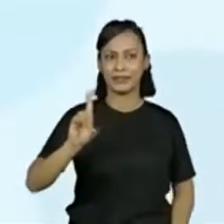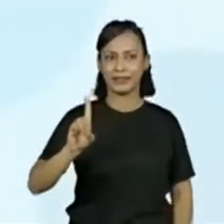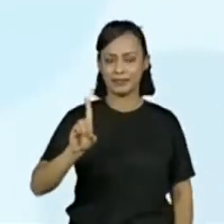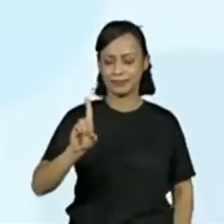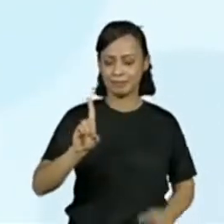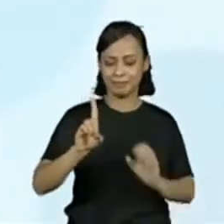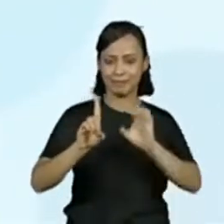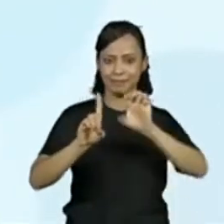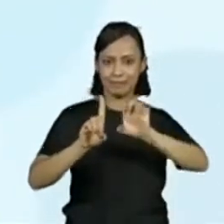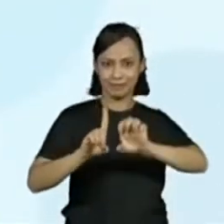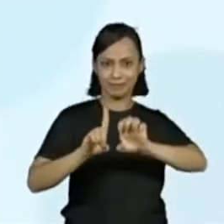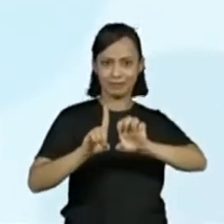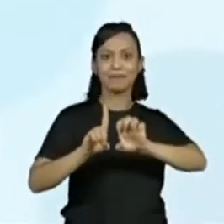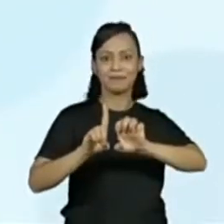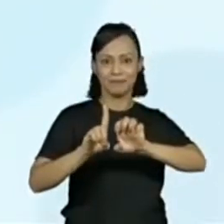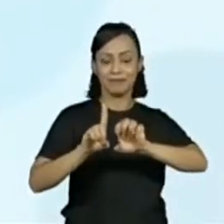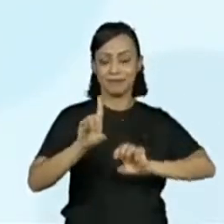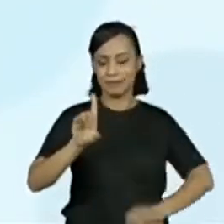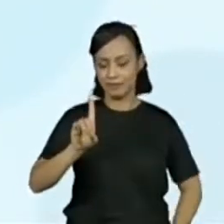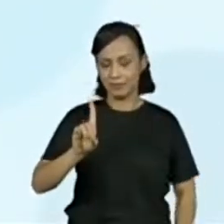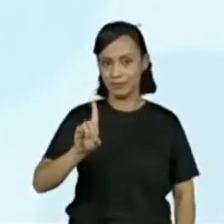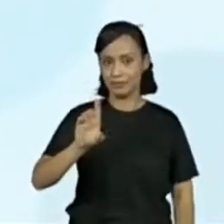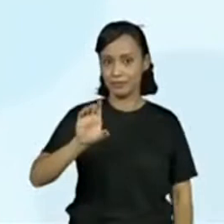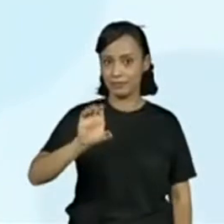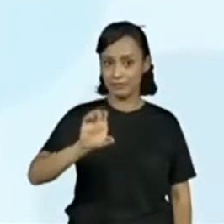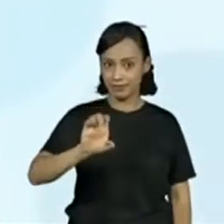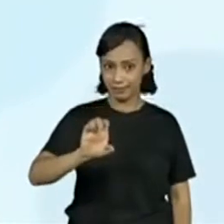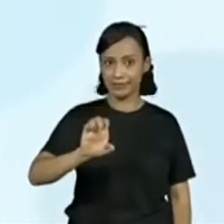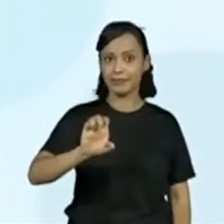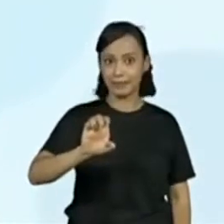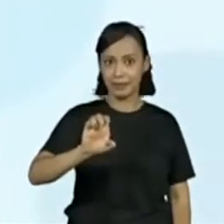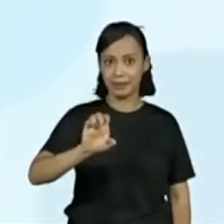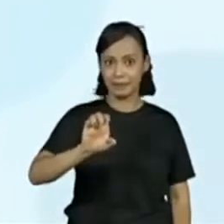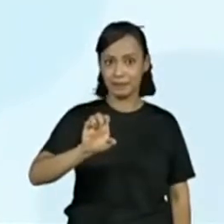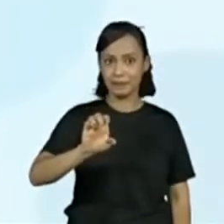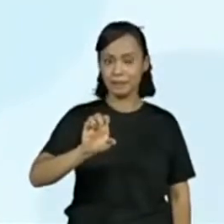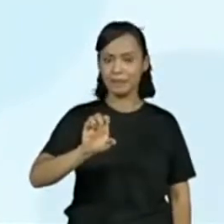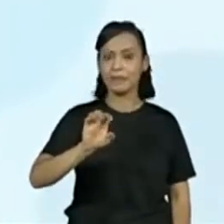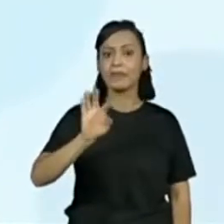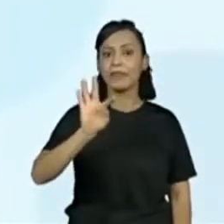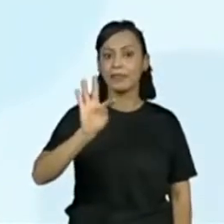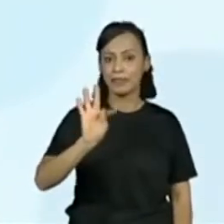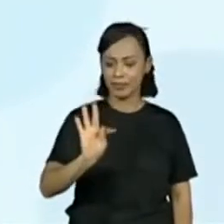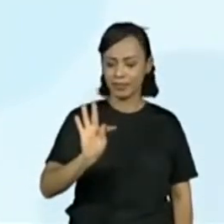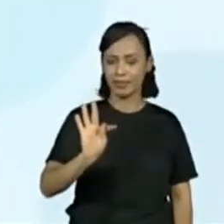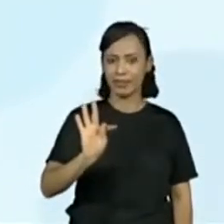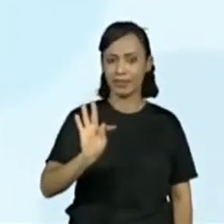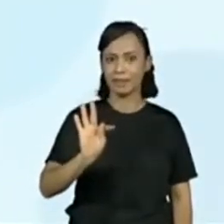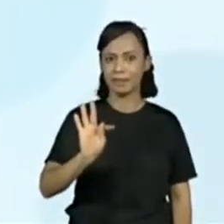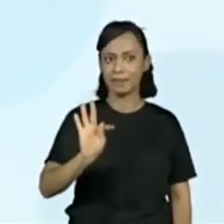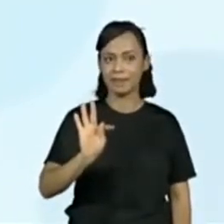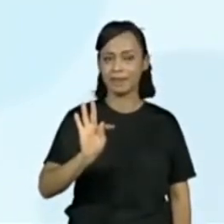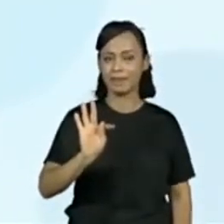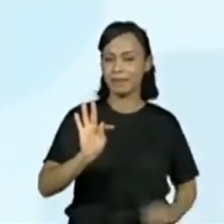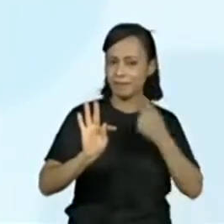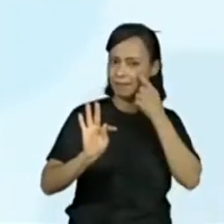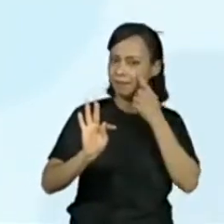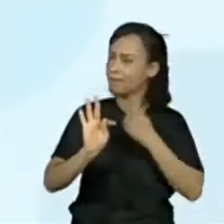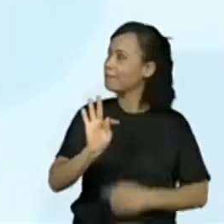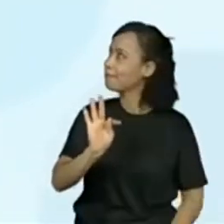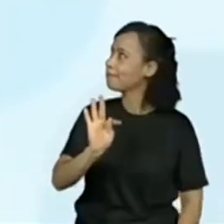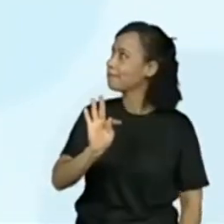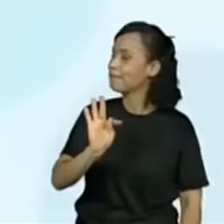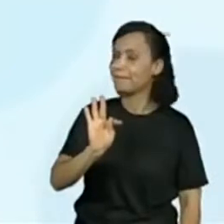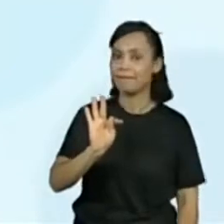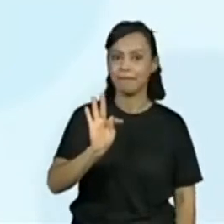e eu ti você também porque já lembra letra do alfabeto te dê te mas